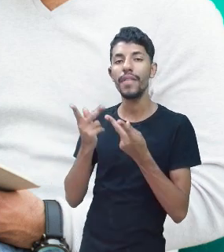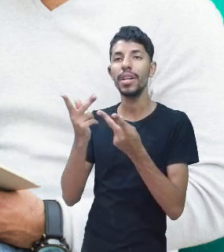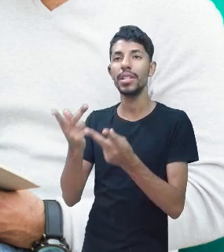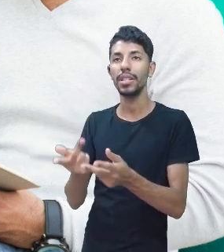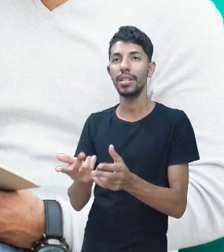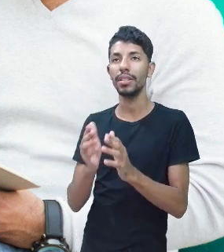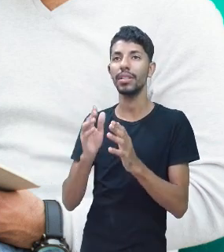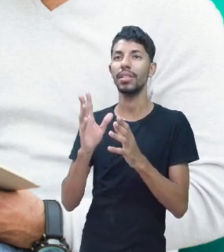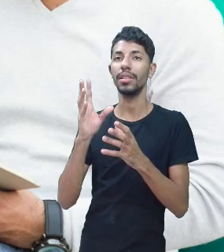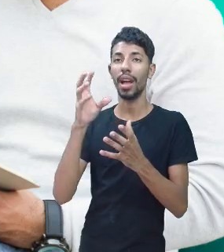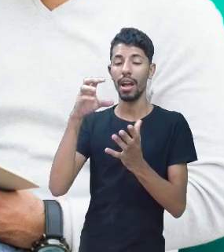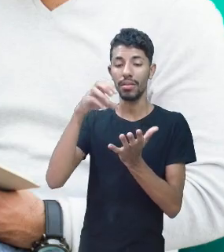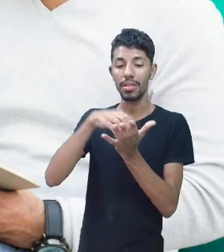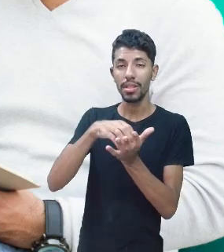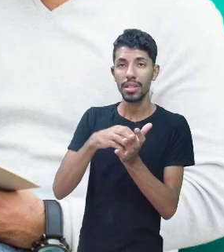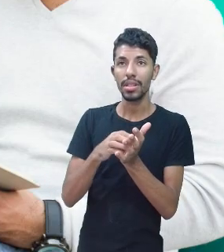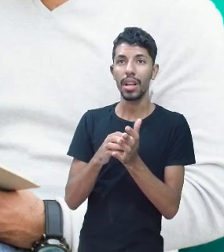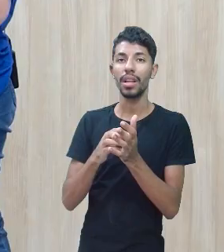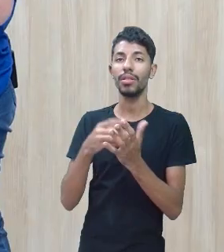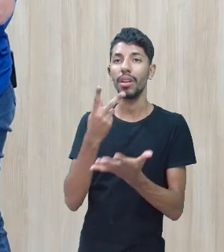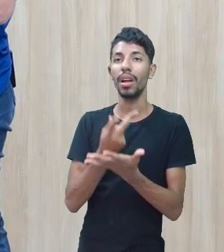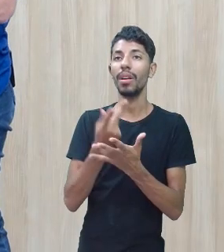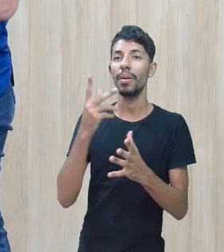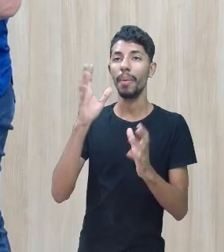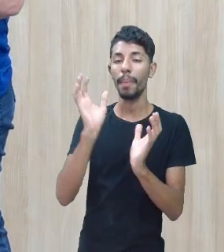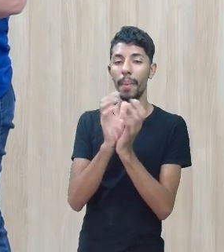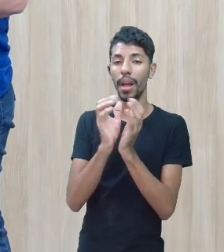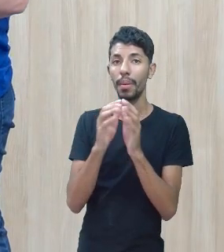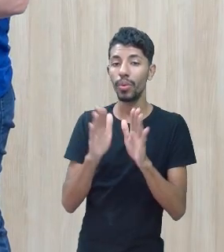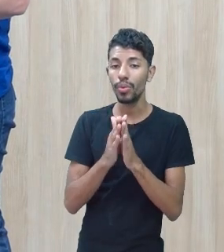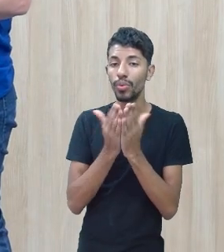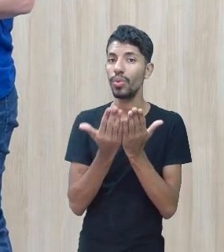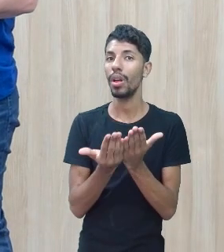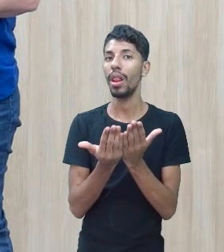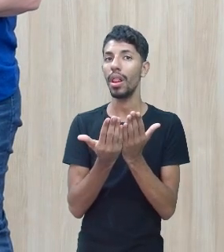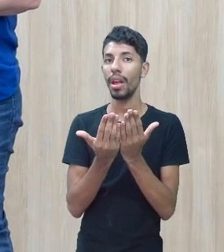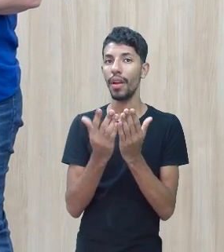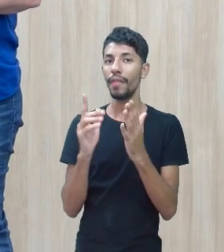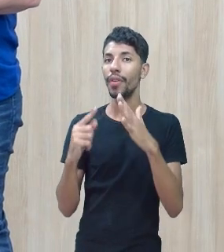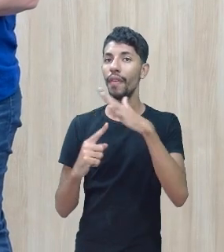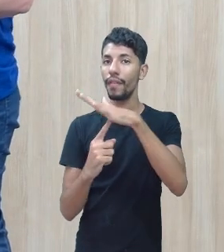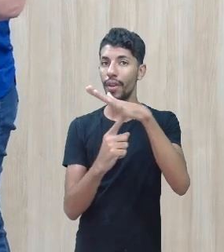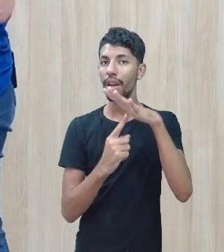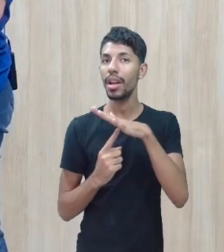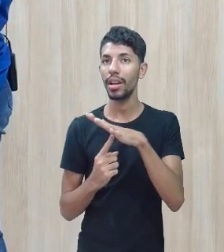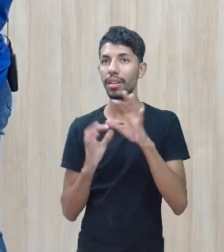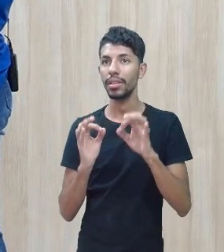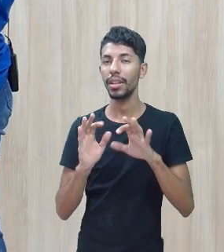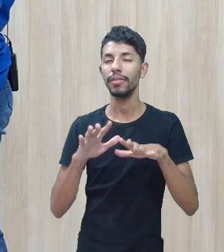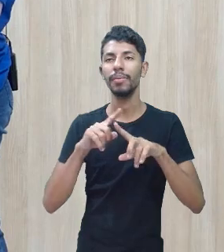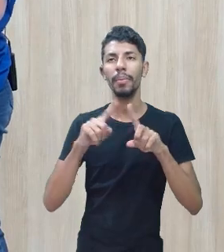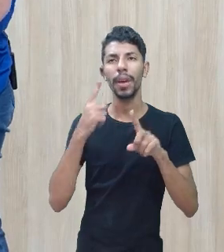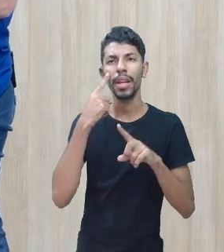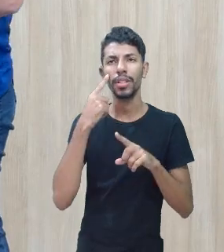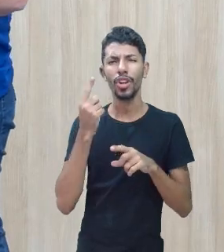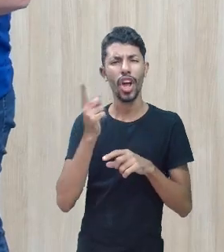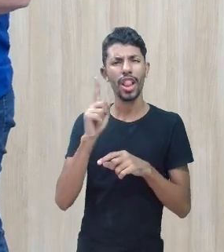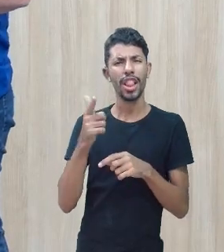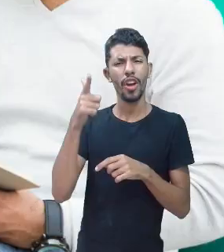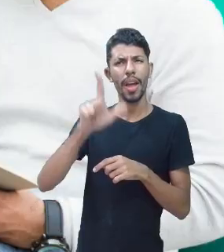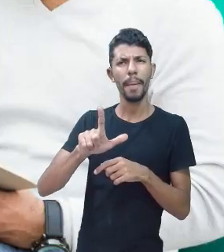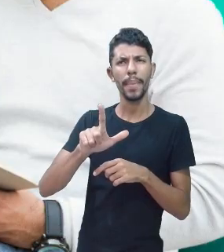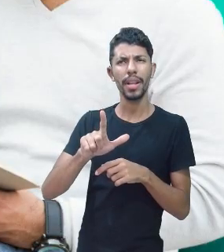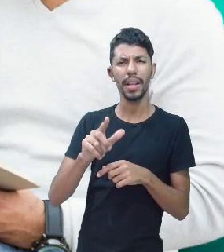no Centro de Convenções de Pernambuco. Para não repetir alunos e alunas, eu usei o